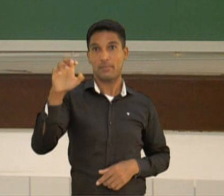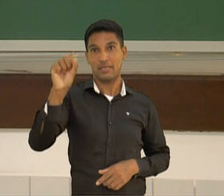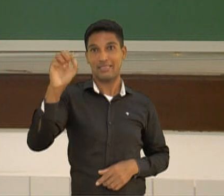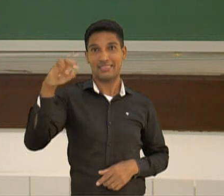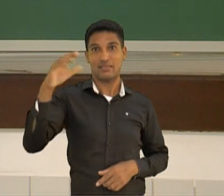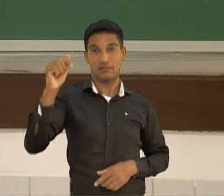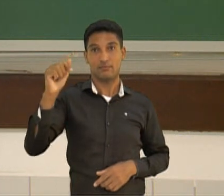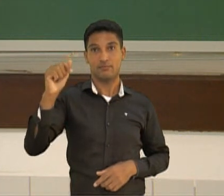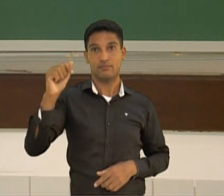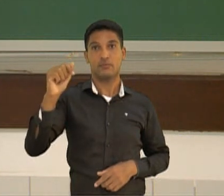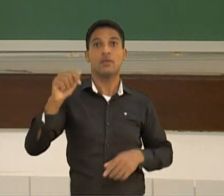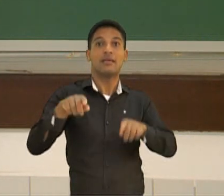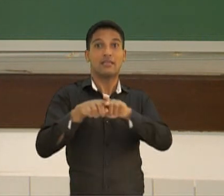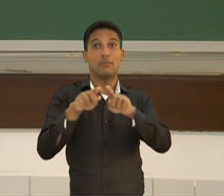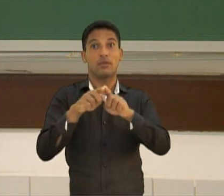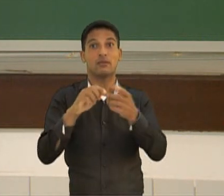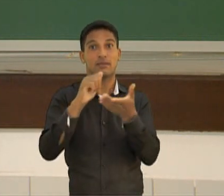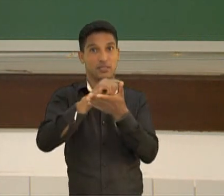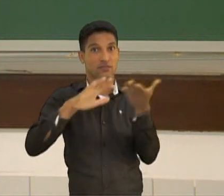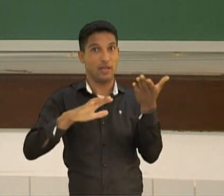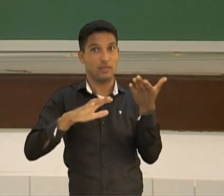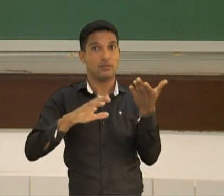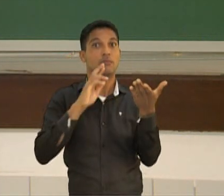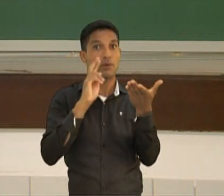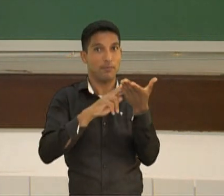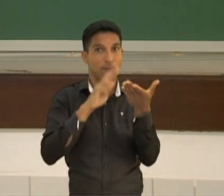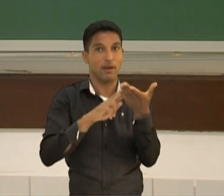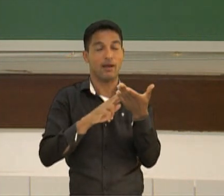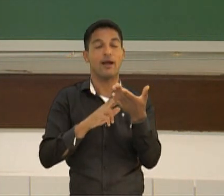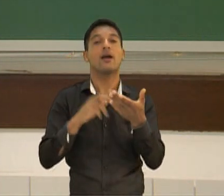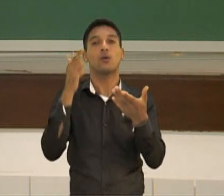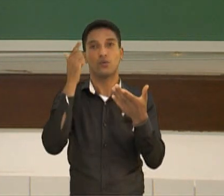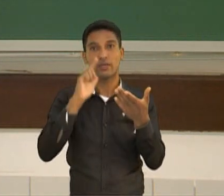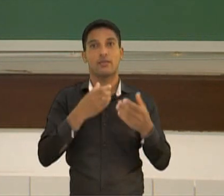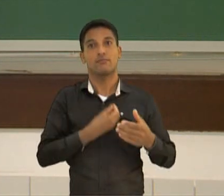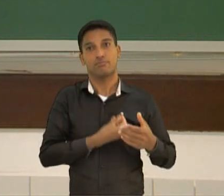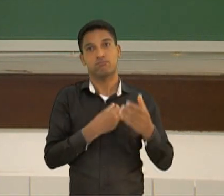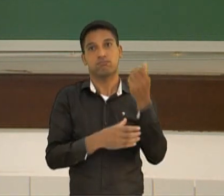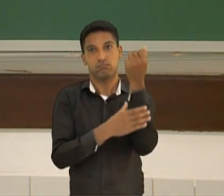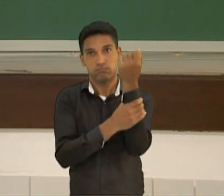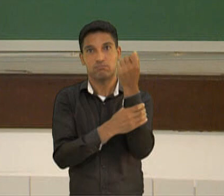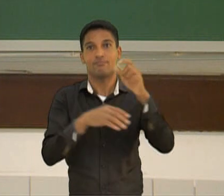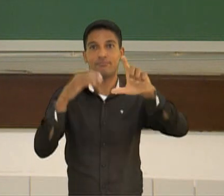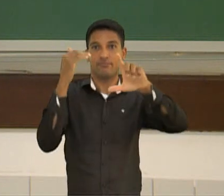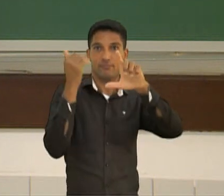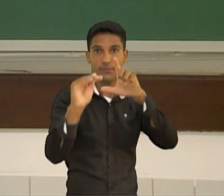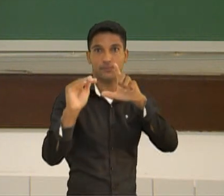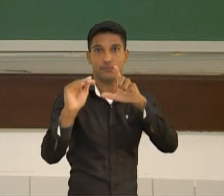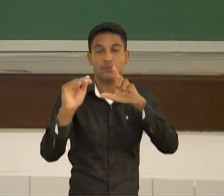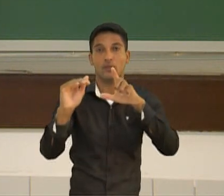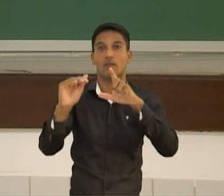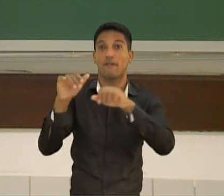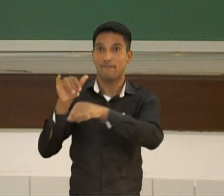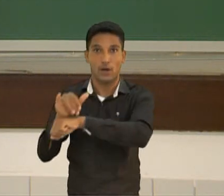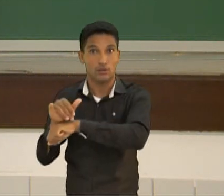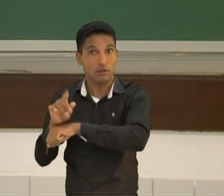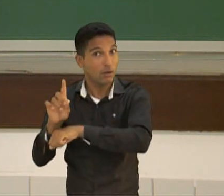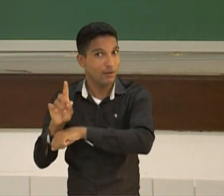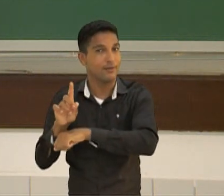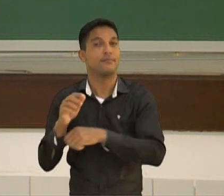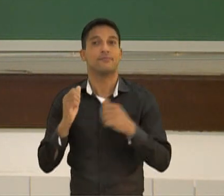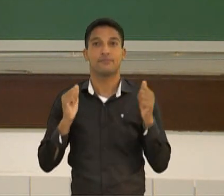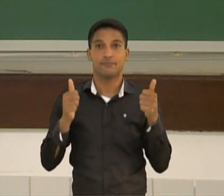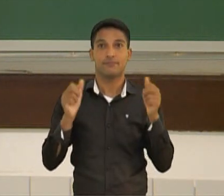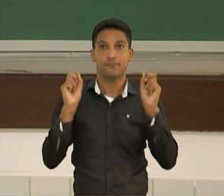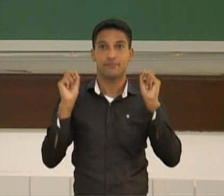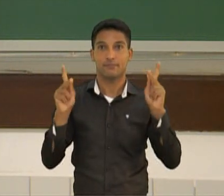aquela atividade que vale para garantir que você não receba aquela faltinha lá no final do trimestre, ok? Todo mundo acompanhando, então,